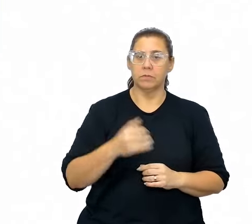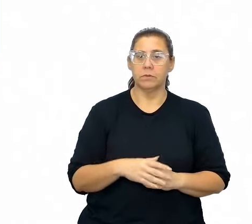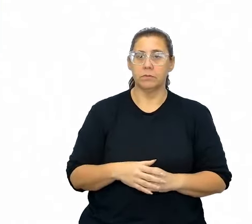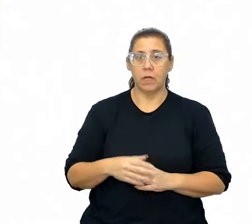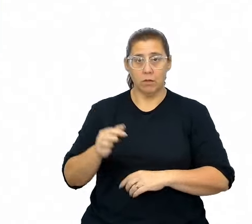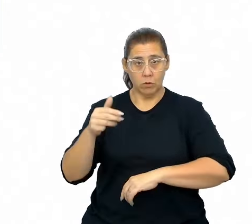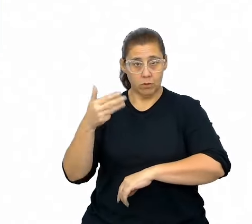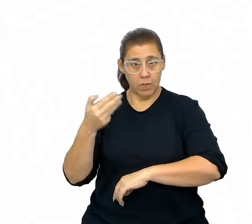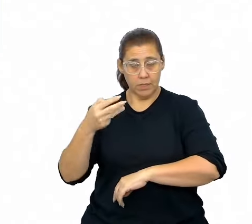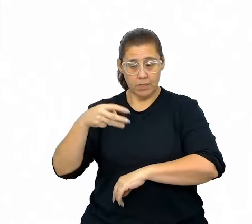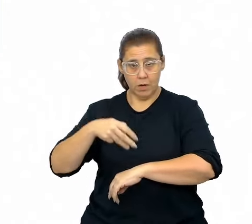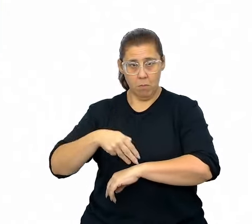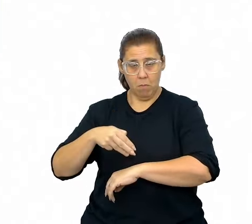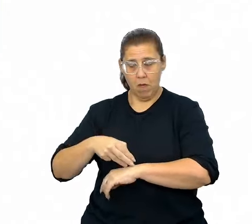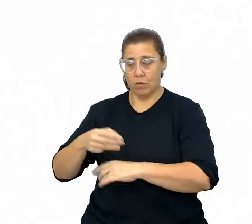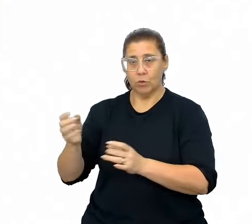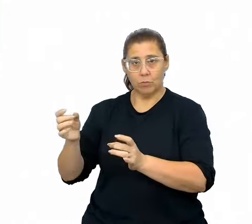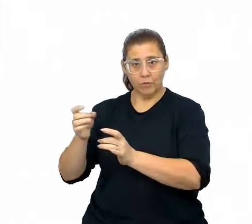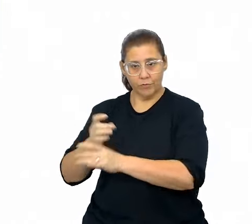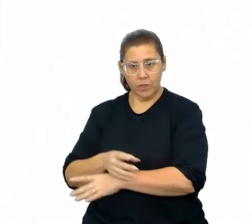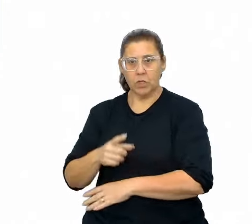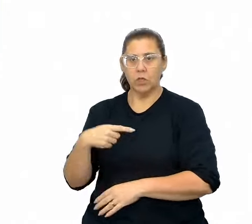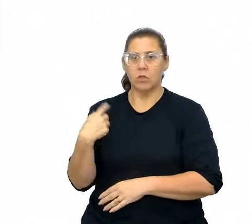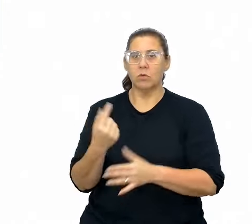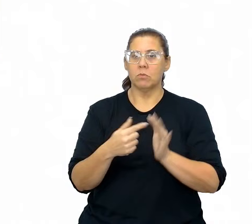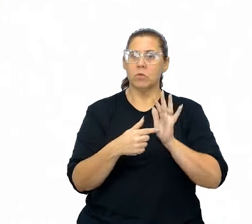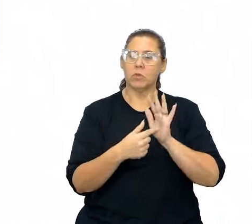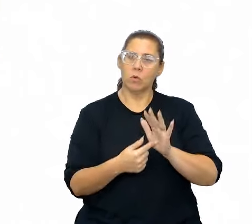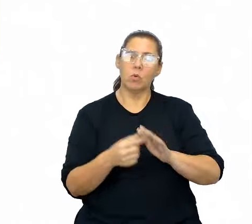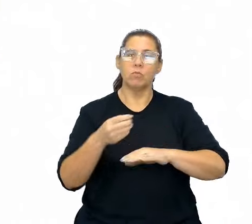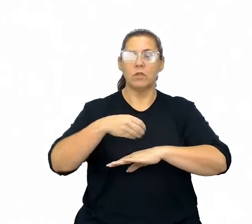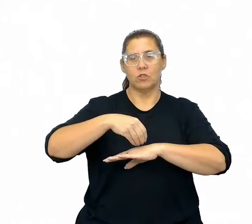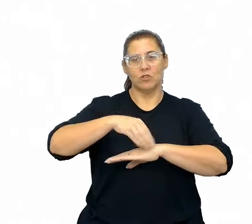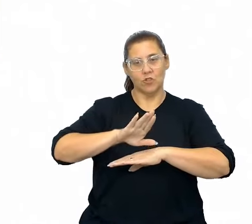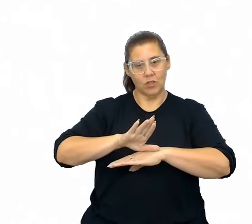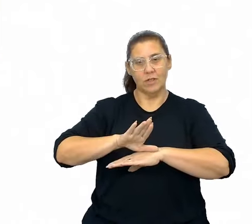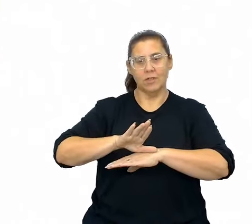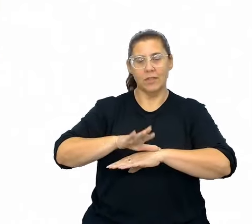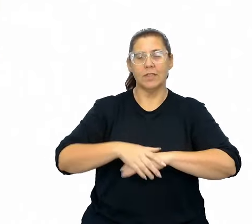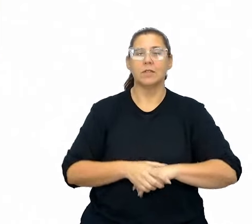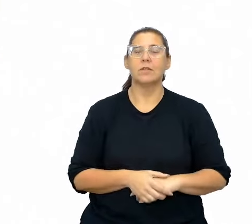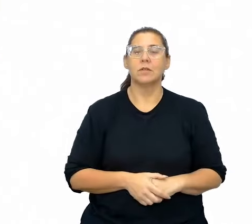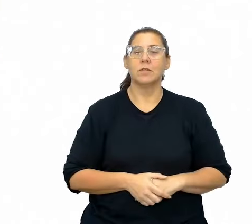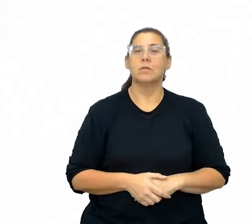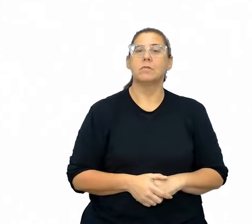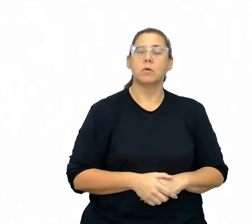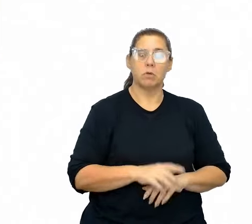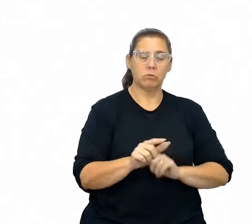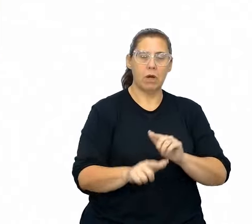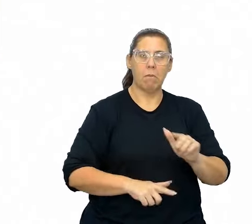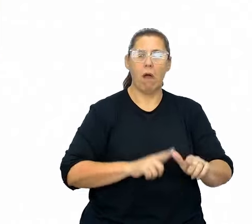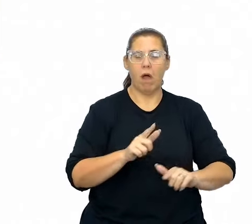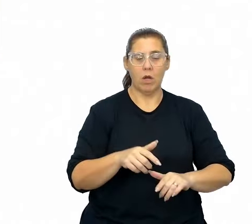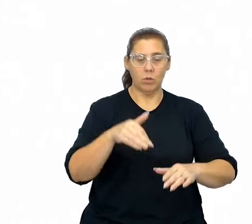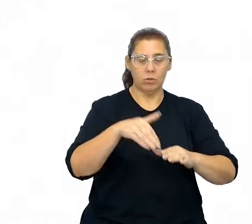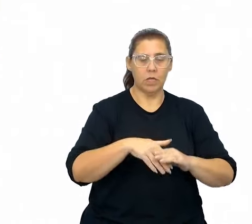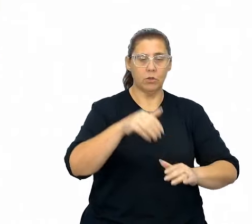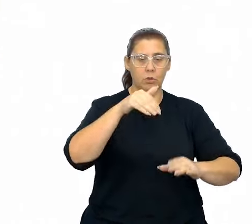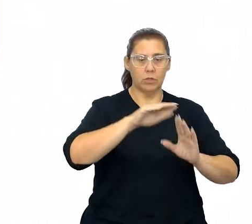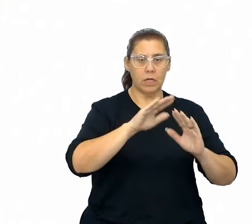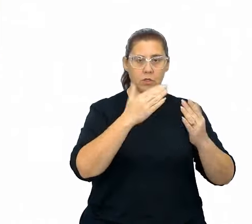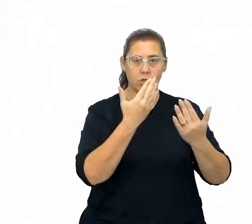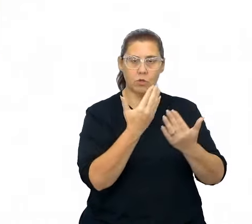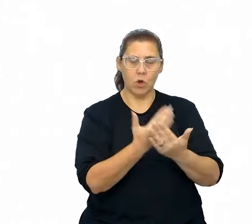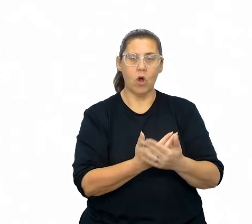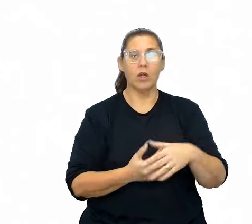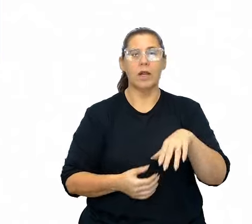por fim, no nosso terceiro momento, nós trataremos de algumas sugestões para o trabalho didático na escola